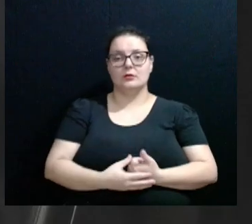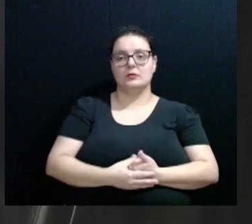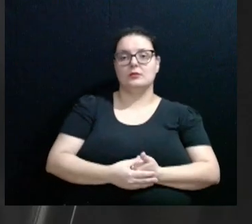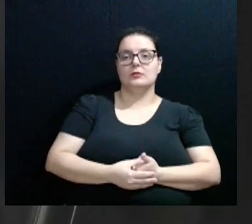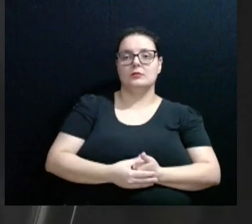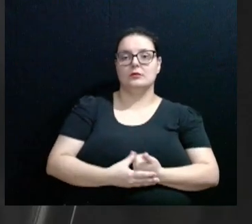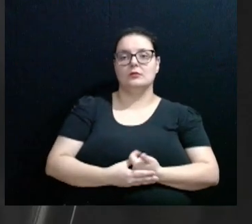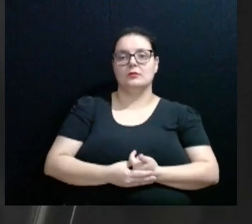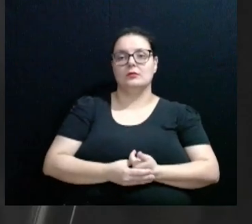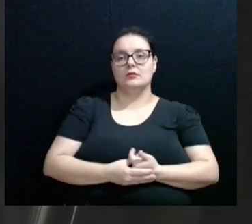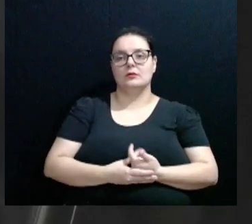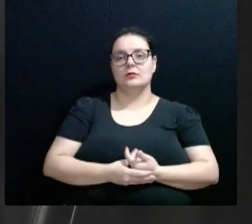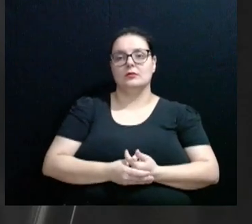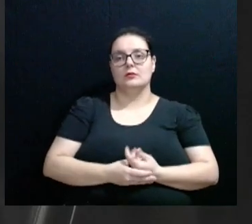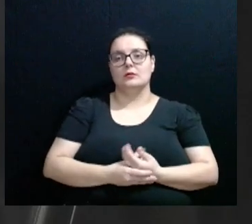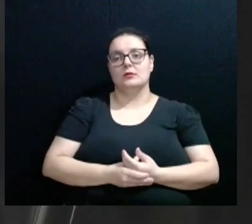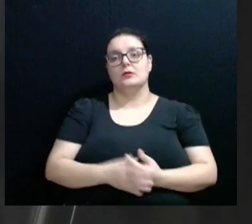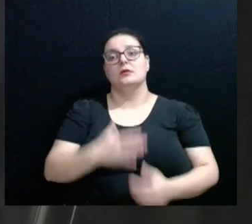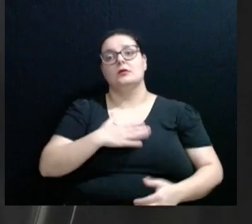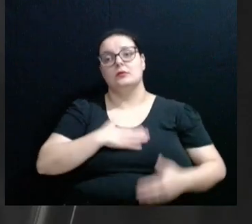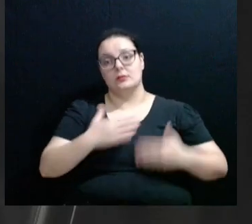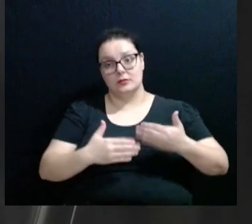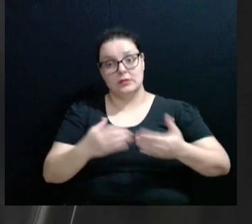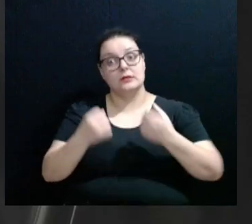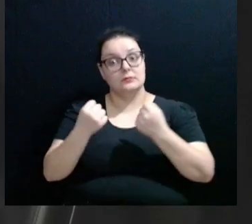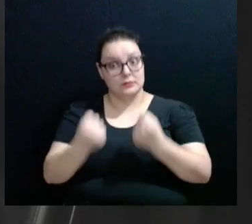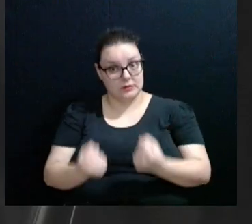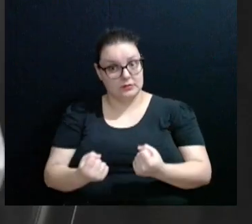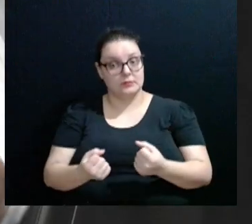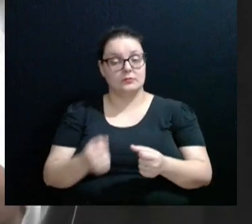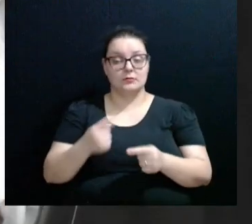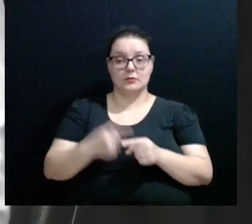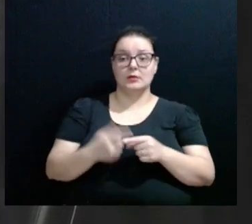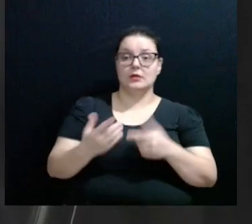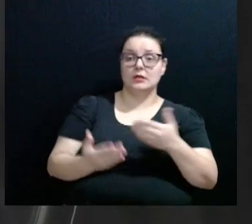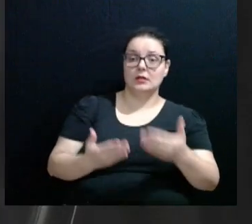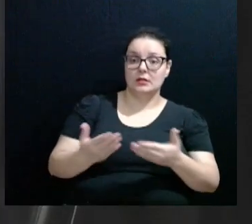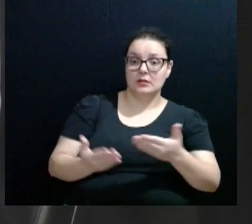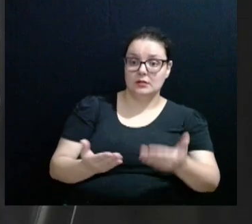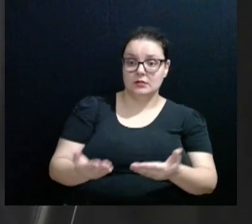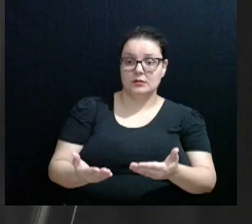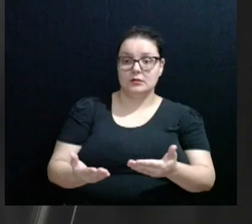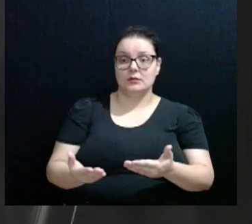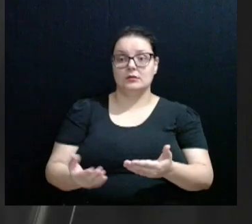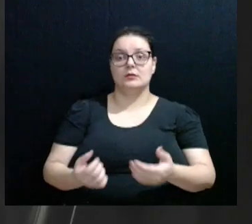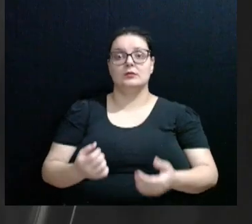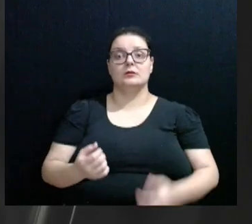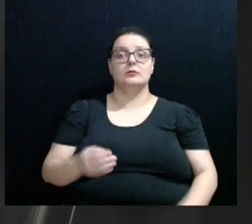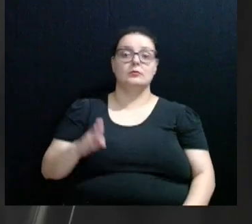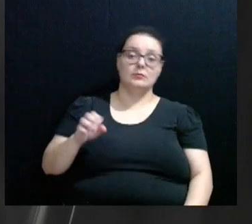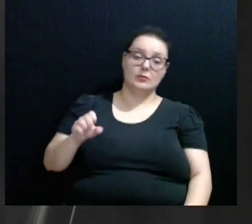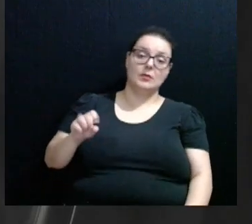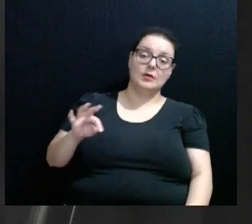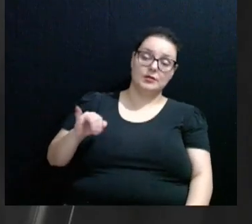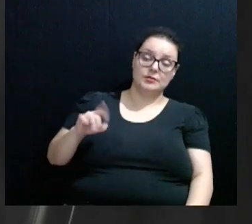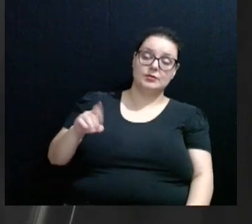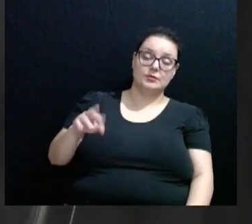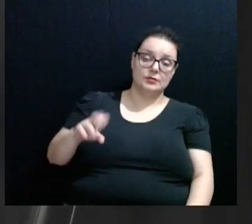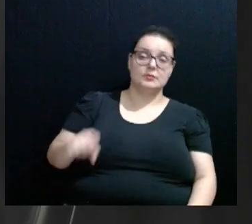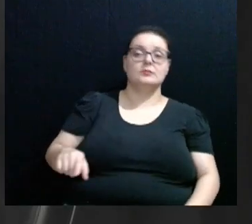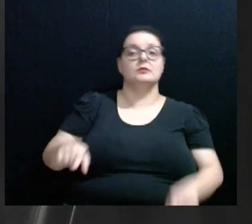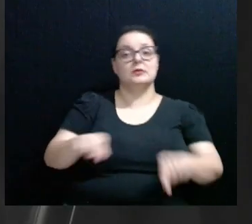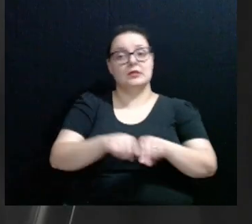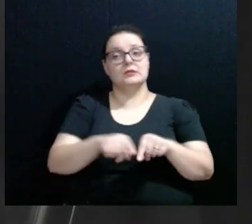para mim foi um processo muito pesado, porque a gente estava lidando com os bastidores, mas ao mesmo tempo